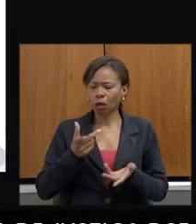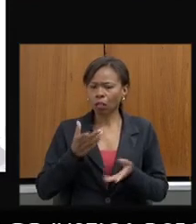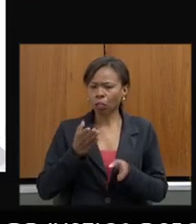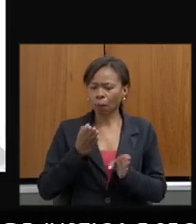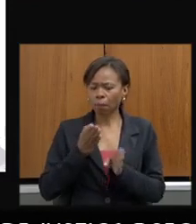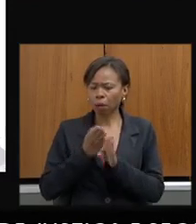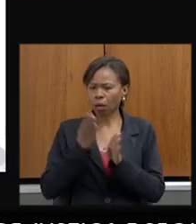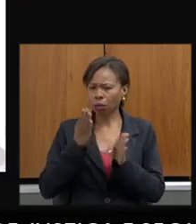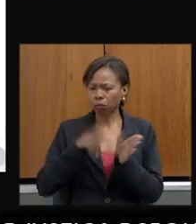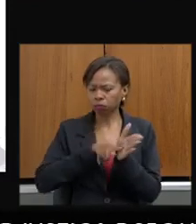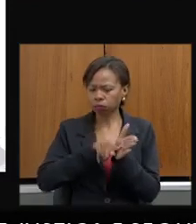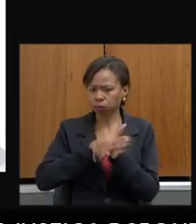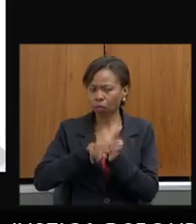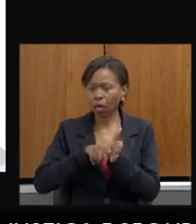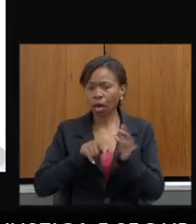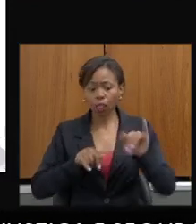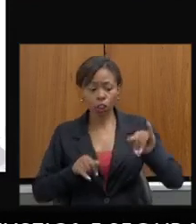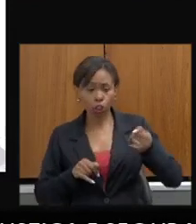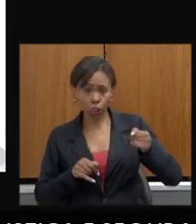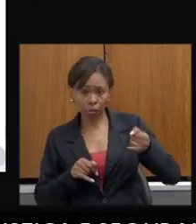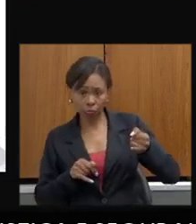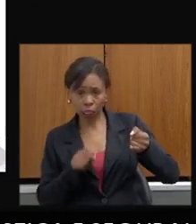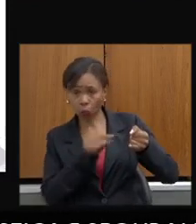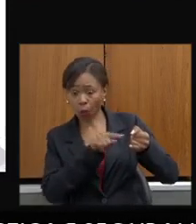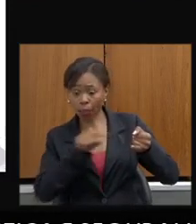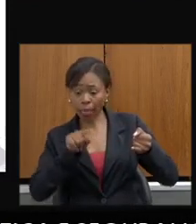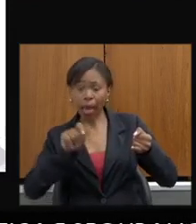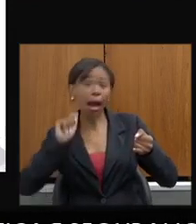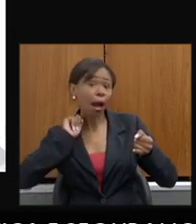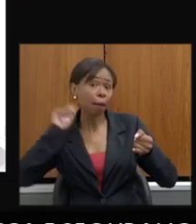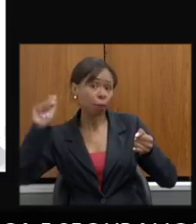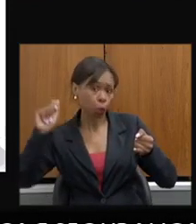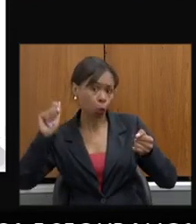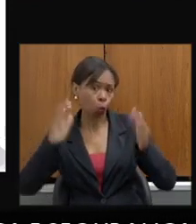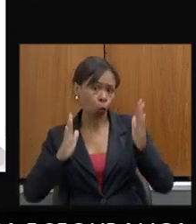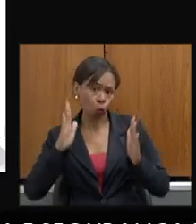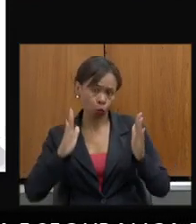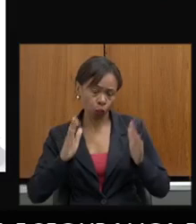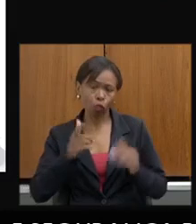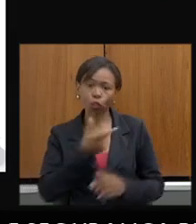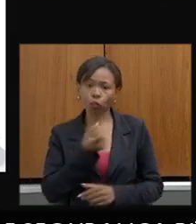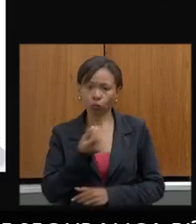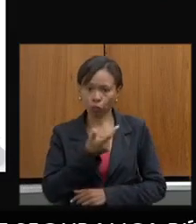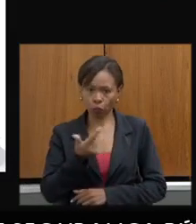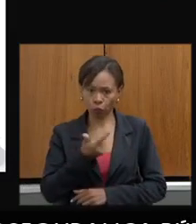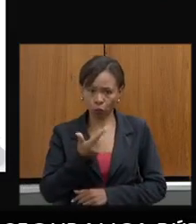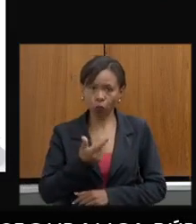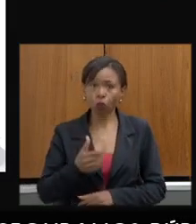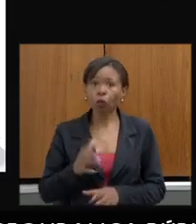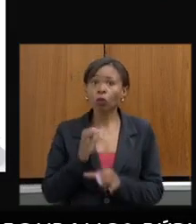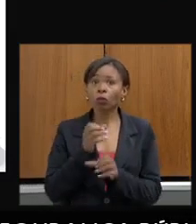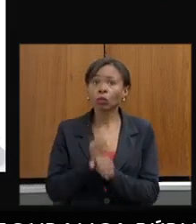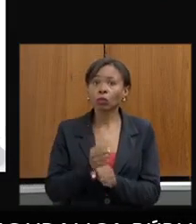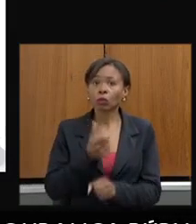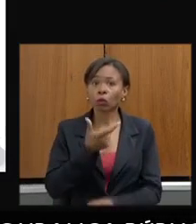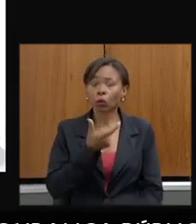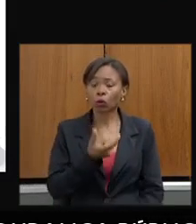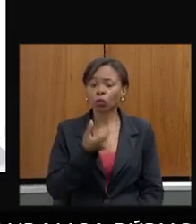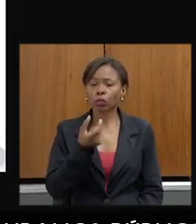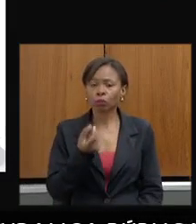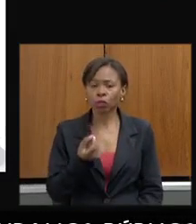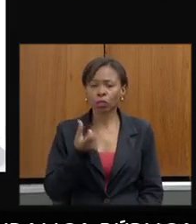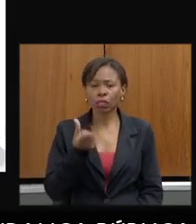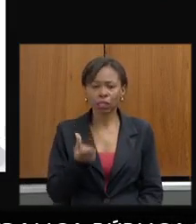entre Janeiro abril de 2011 22 2006 198 procedimentos